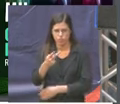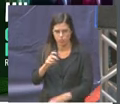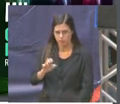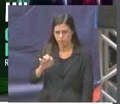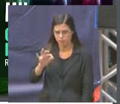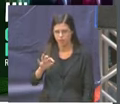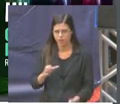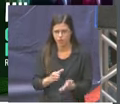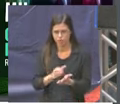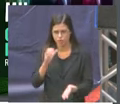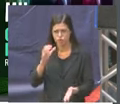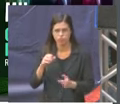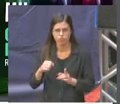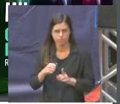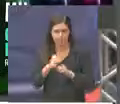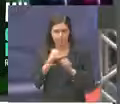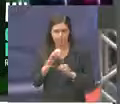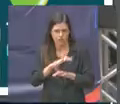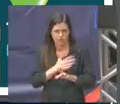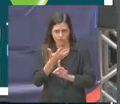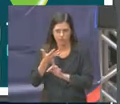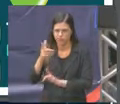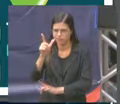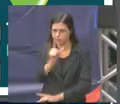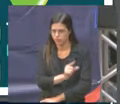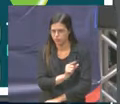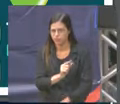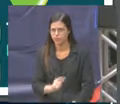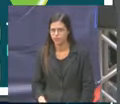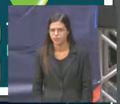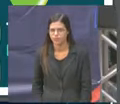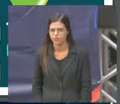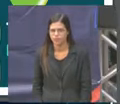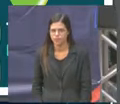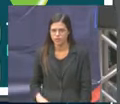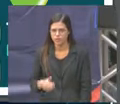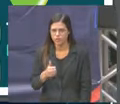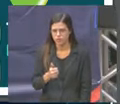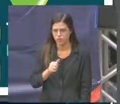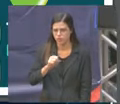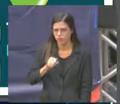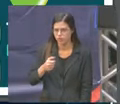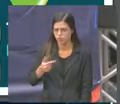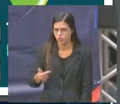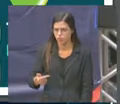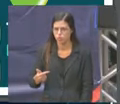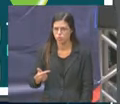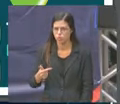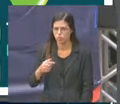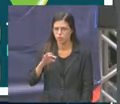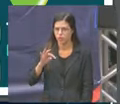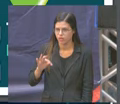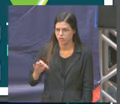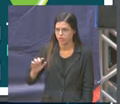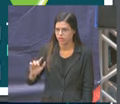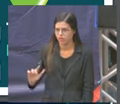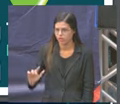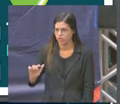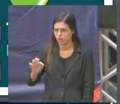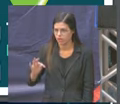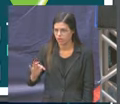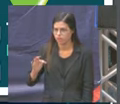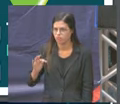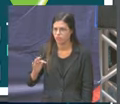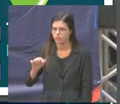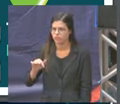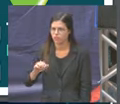resultado de um impacto ambiental. Próximo, por favor. Em 182 toneladas não emitidas de